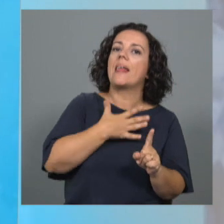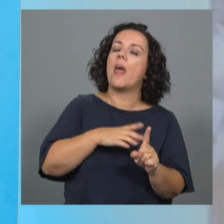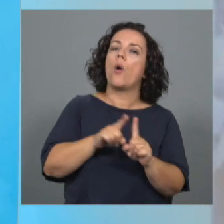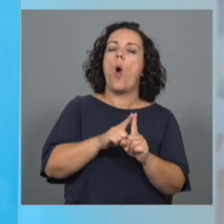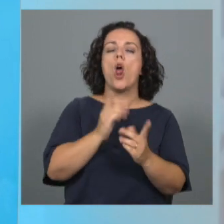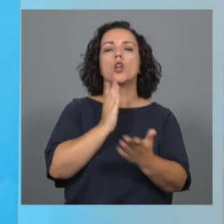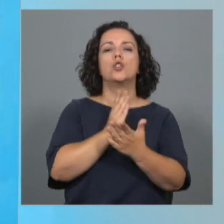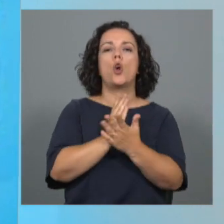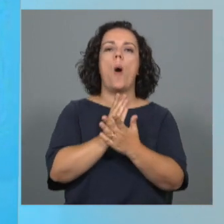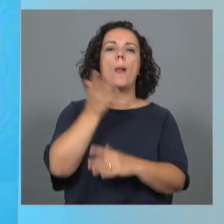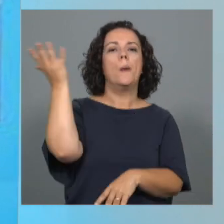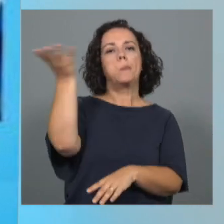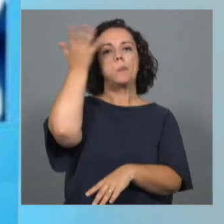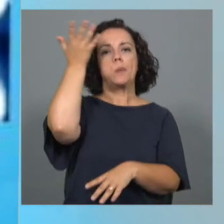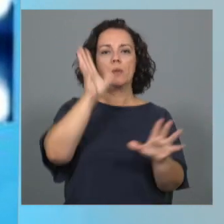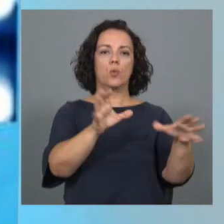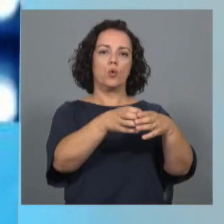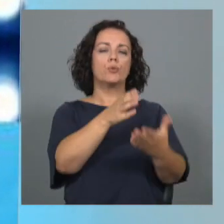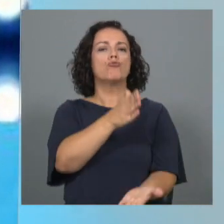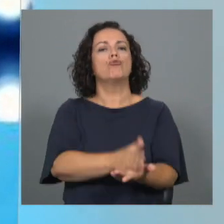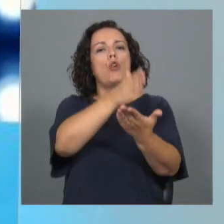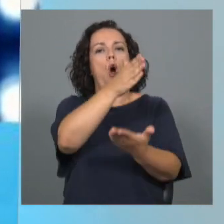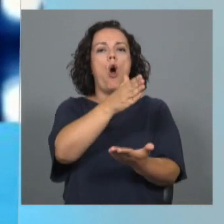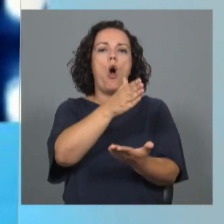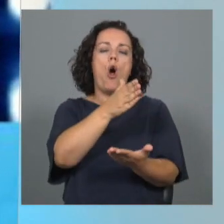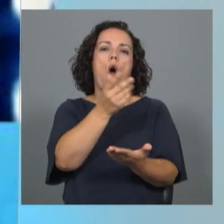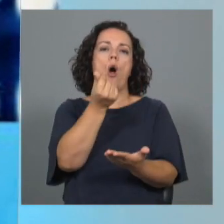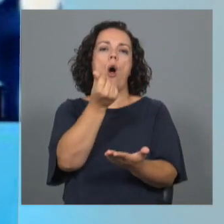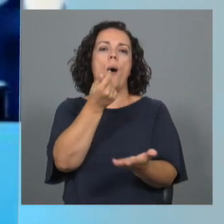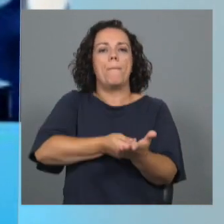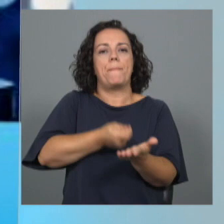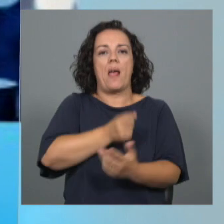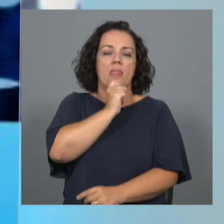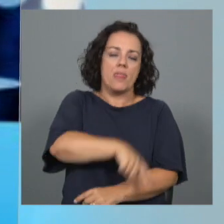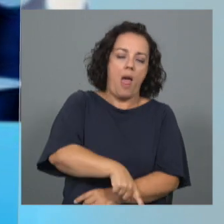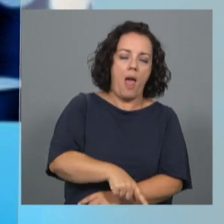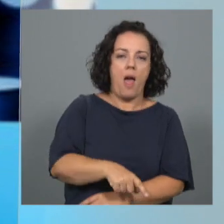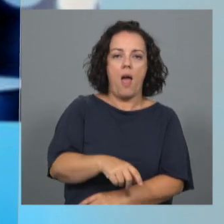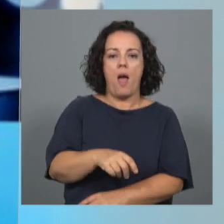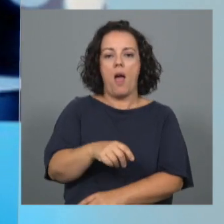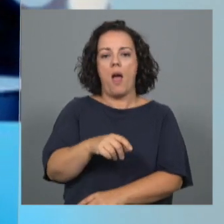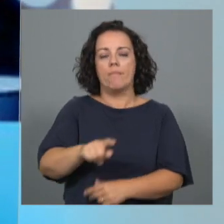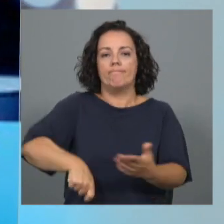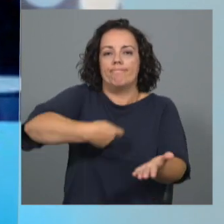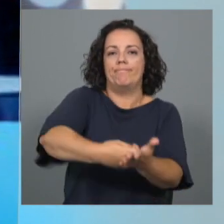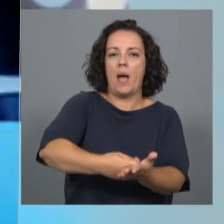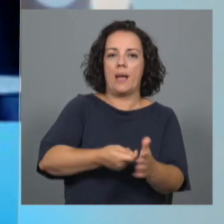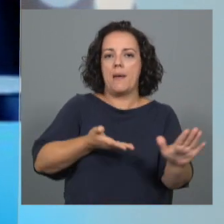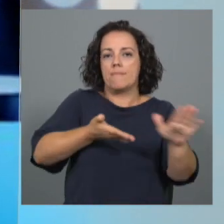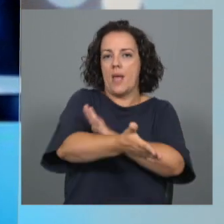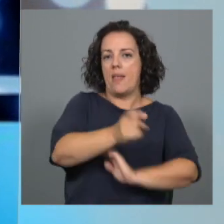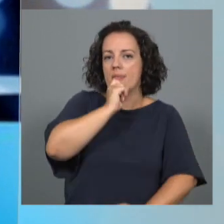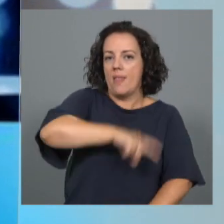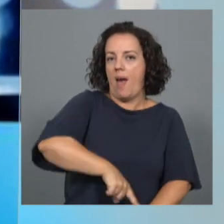é? Estar reservada apenas àqueles que lá podem estar ou que têm condição económica que o